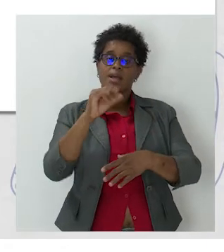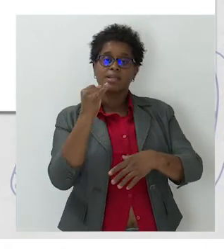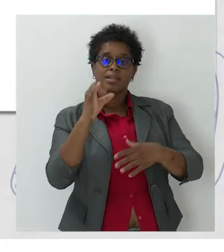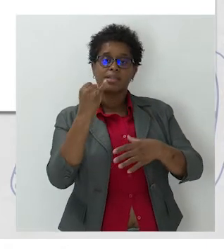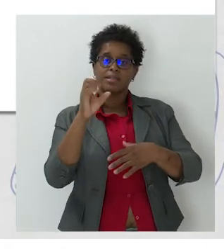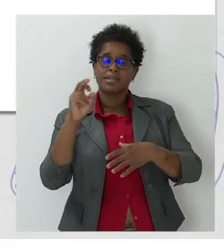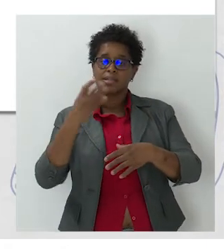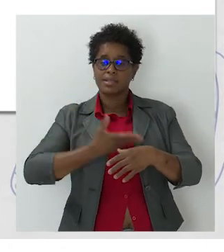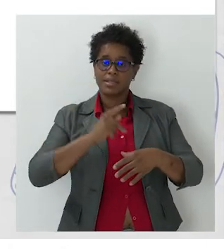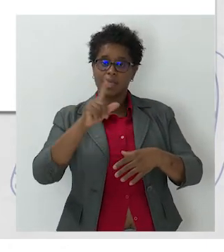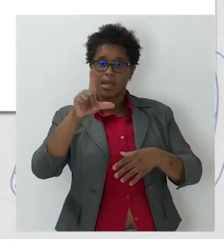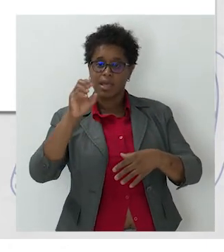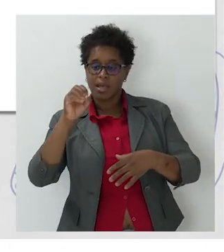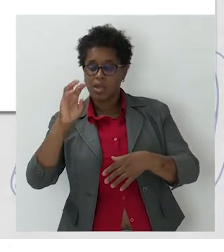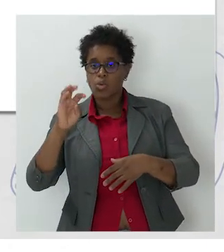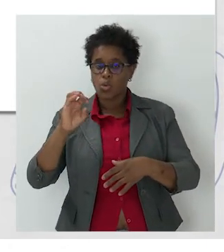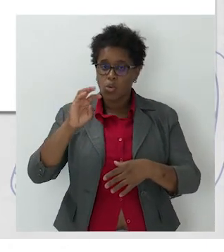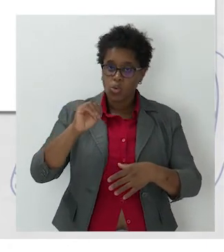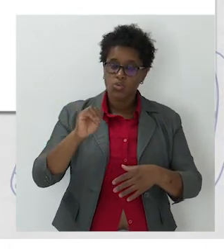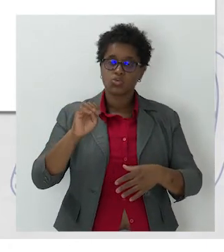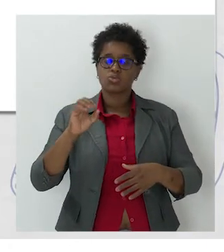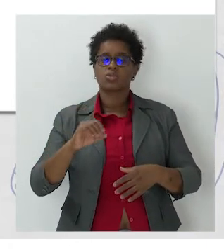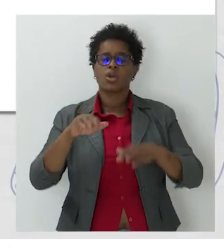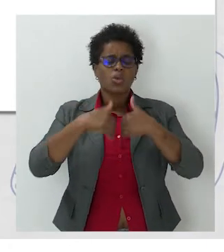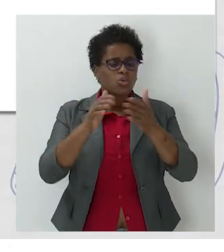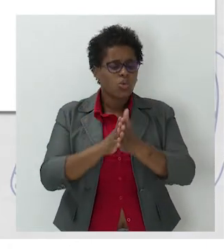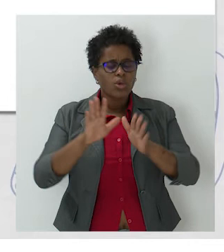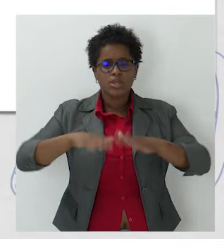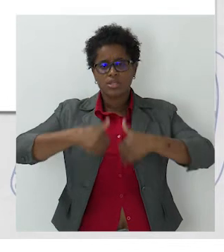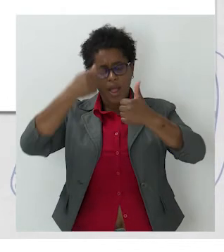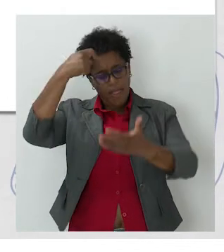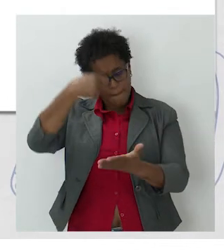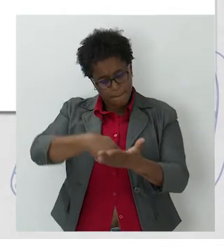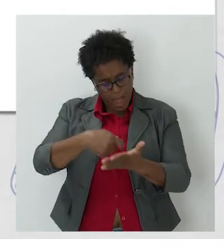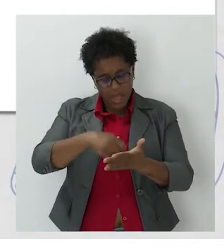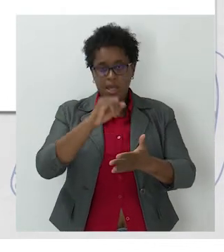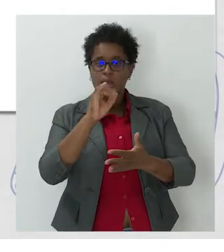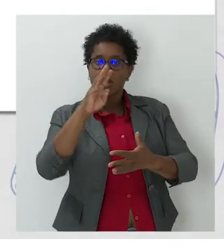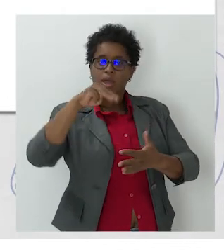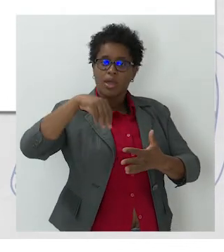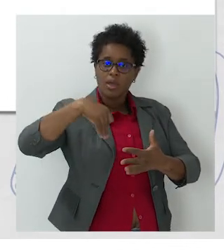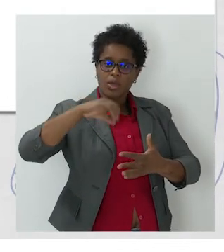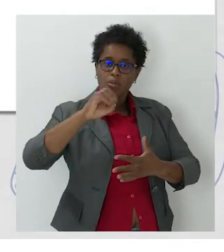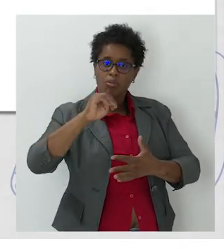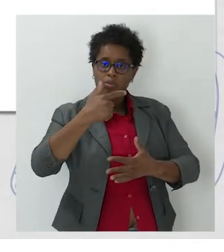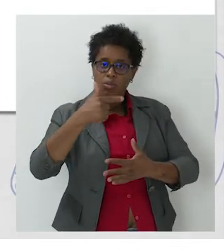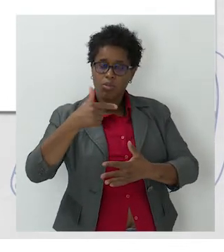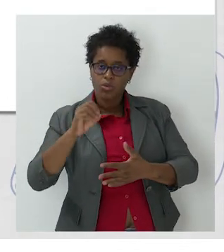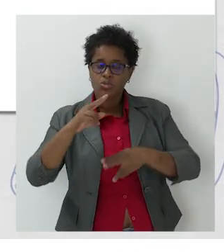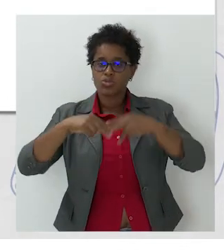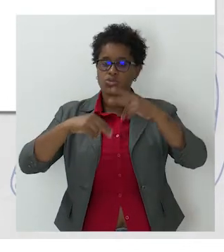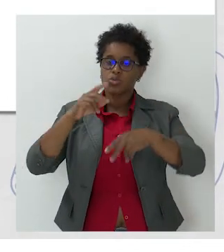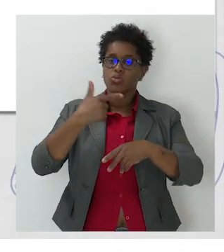Delos. Todas as cidades pagavam impostos que constituíam